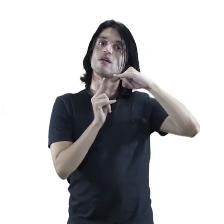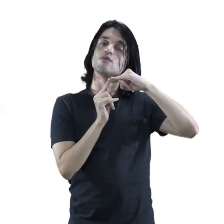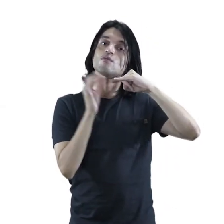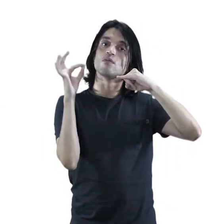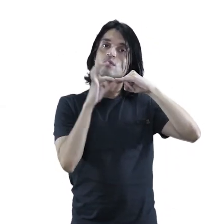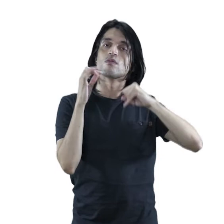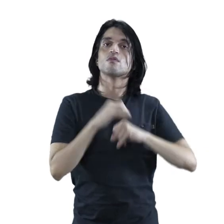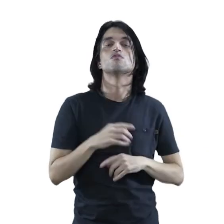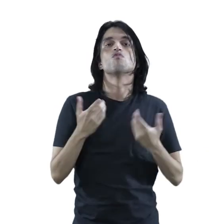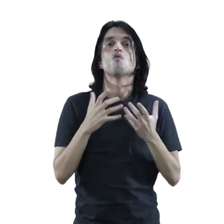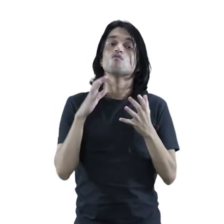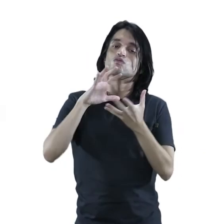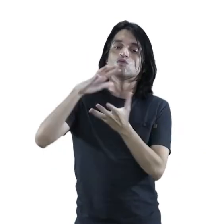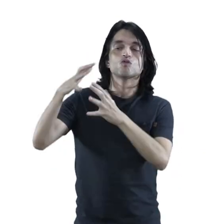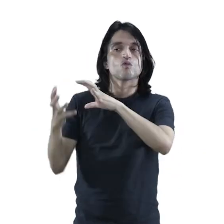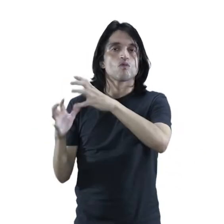das arestas.